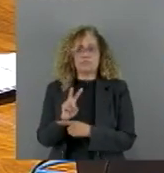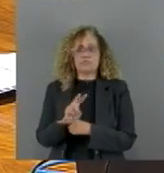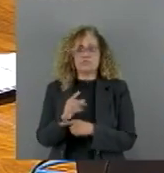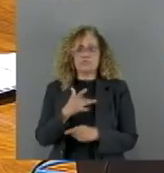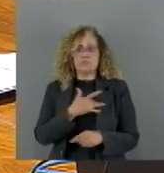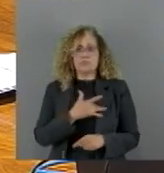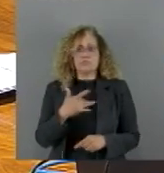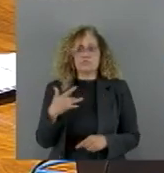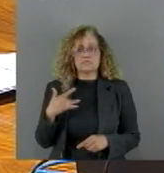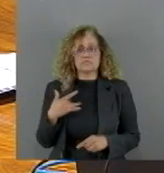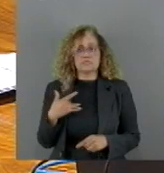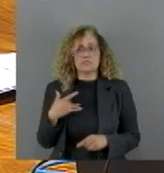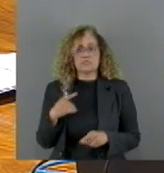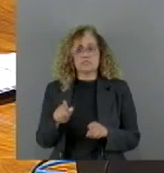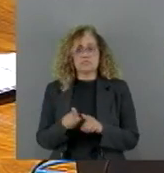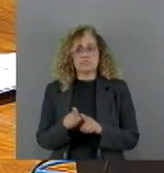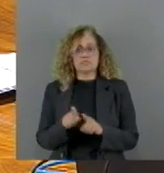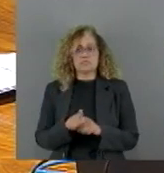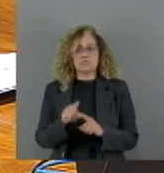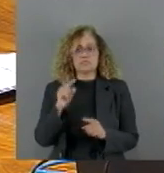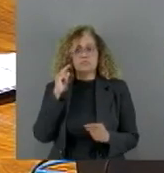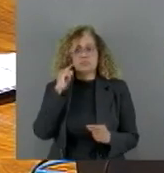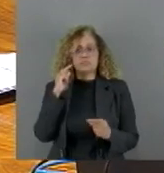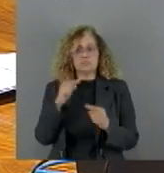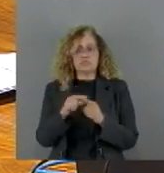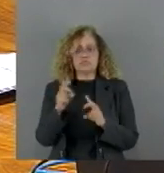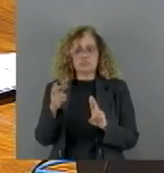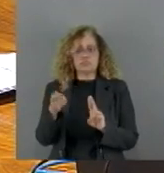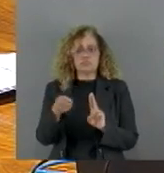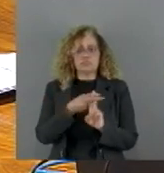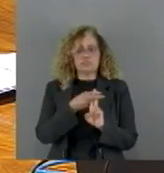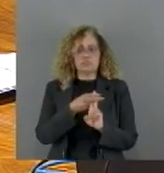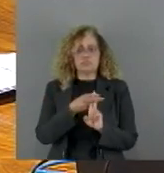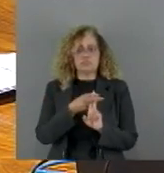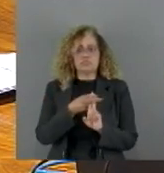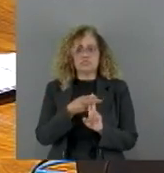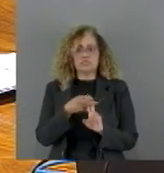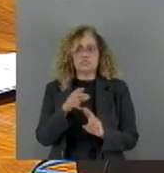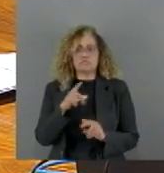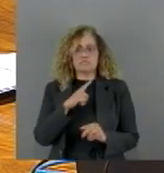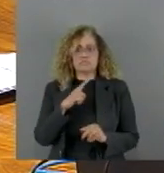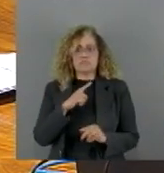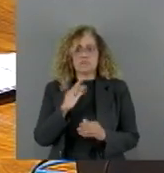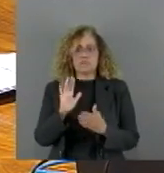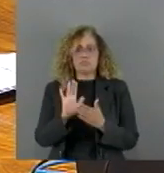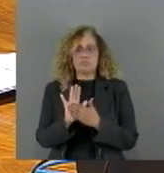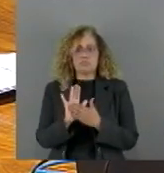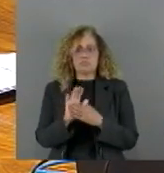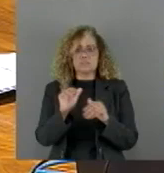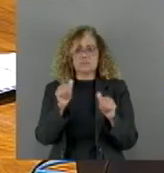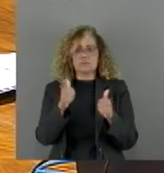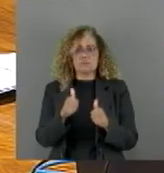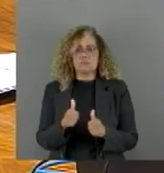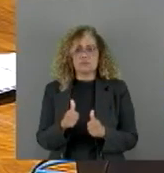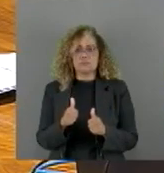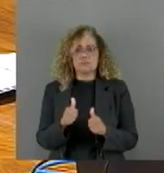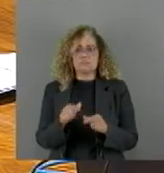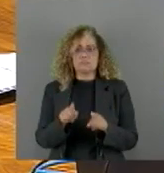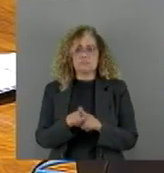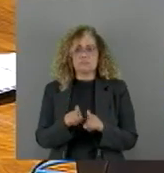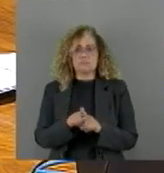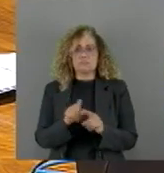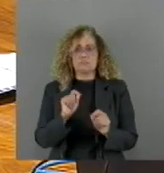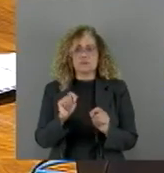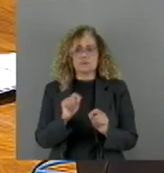saúde e à atribuição do Sistema Único de Saúde SUS, tema afeto à proposição e análise. Ademais, em virtude do